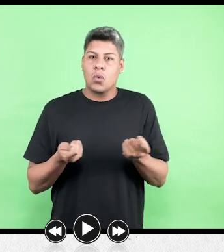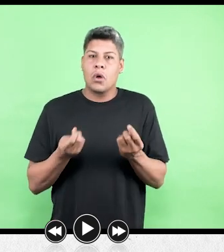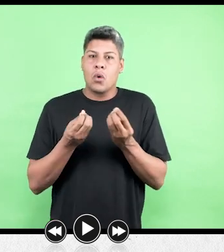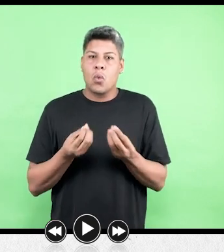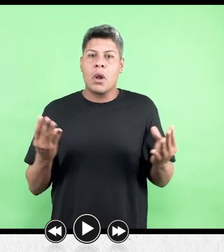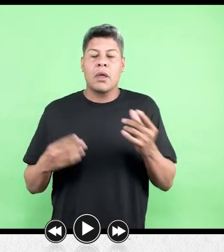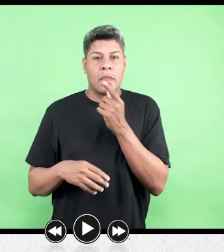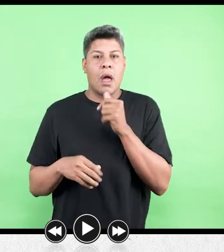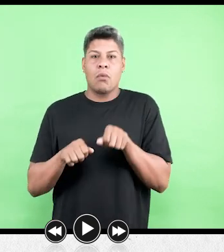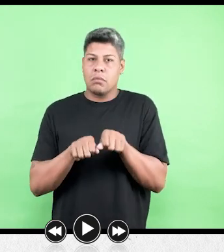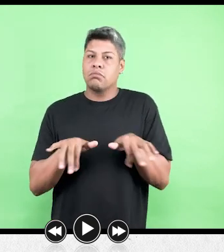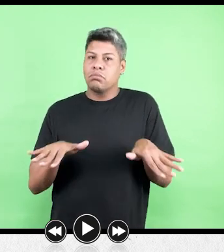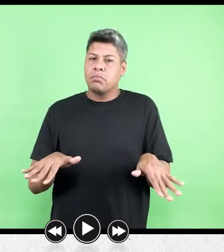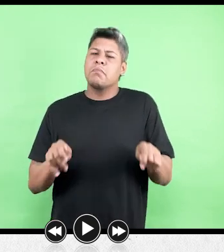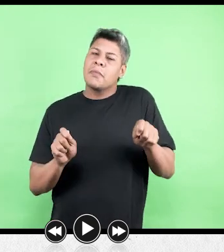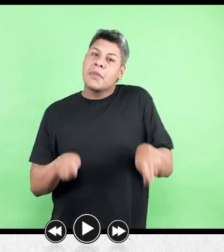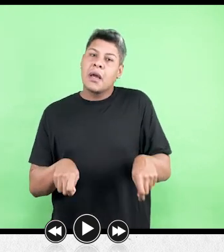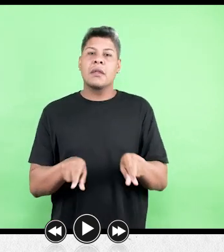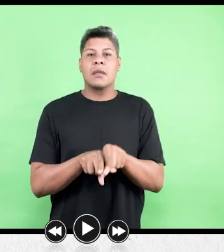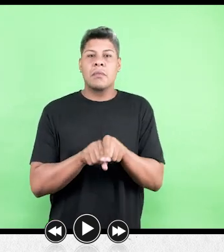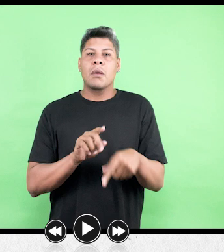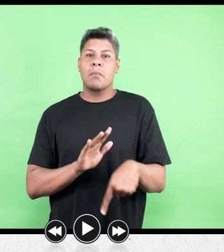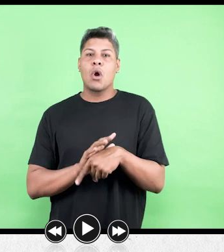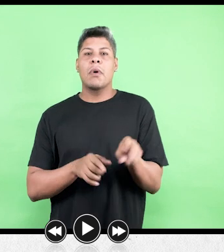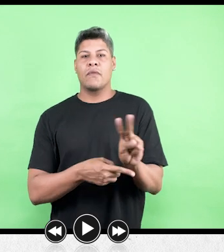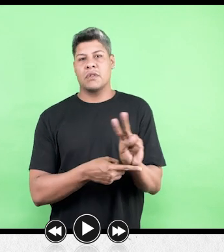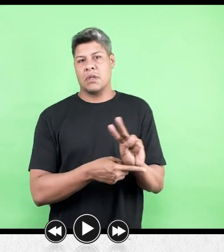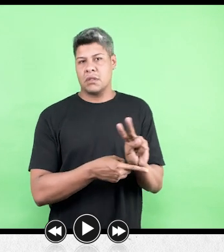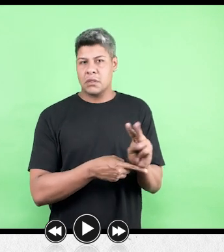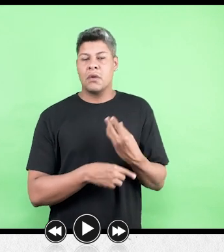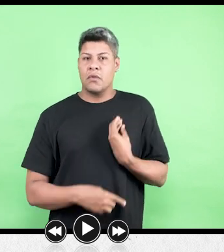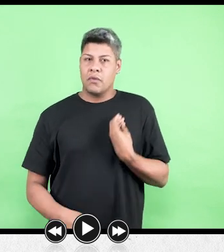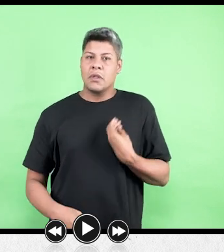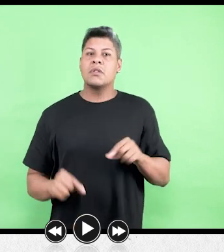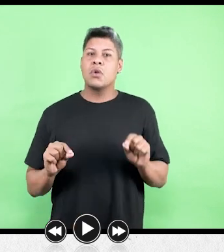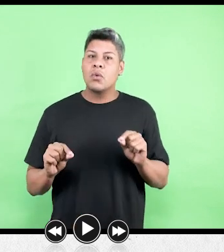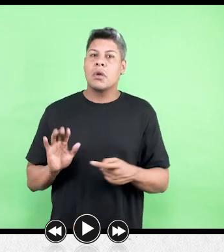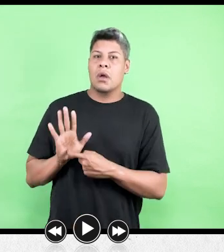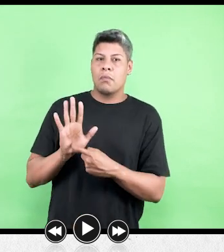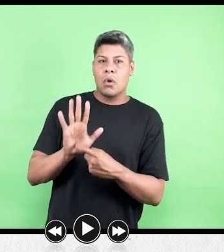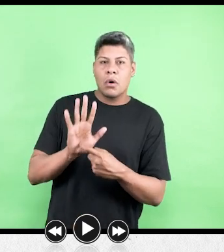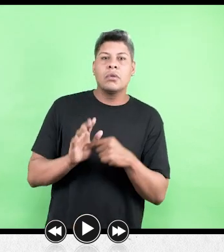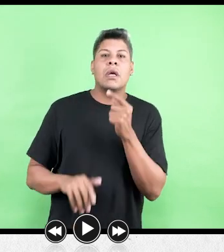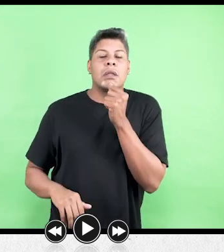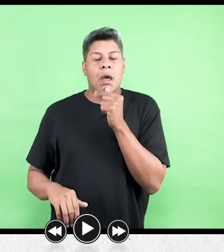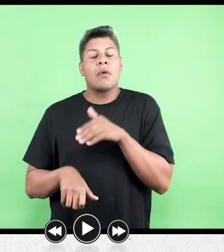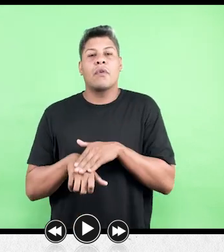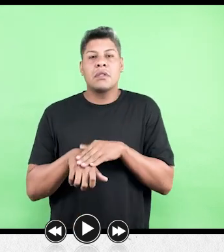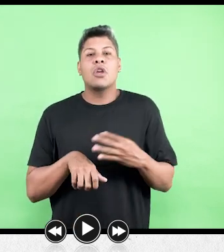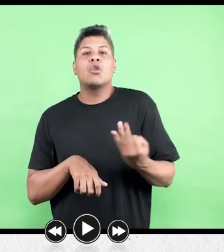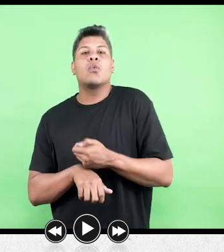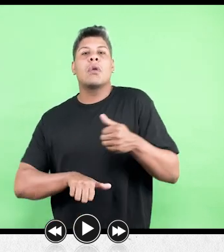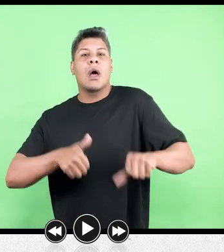qualidade da água distribuída, onde é possível também a própria fiscalização realizar coletas de amostras de água e fazer toda a